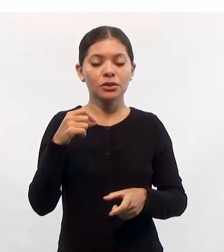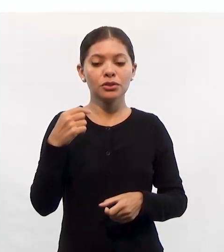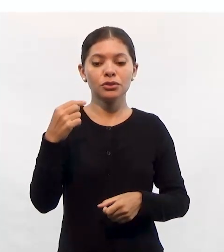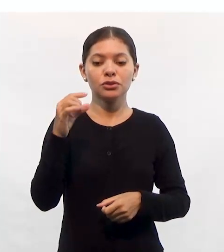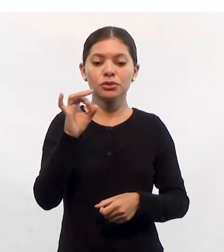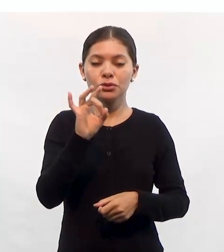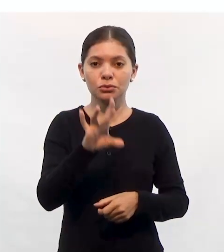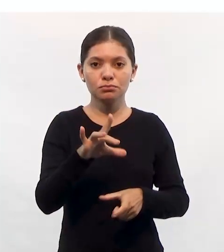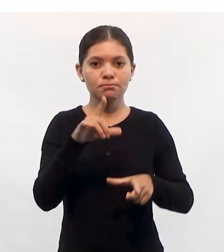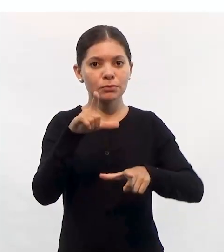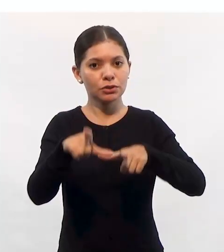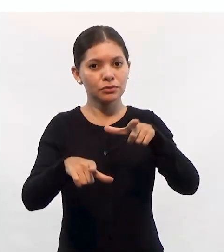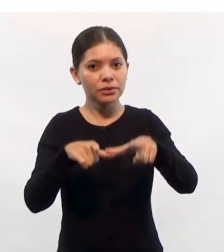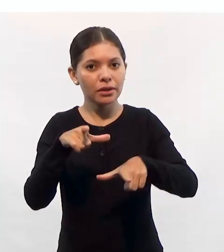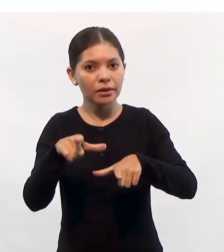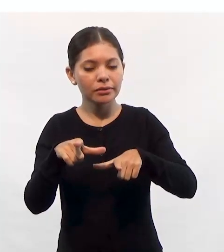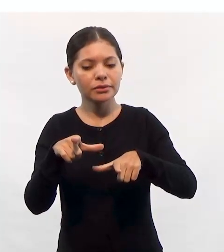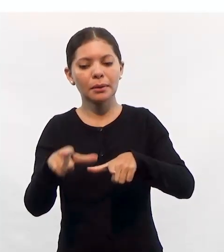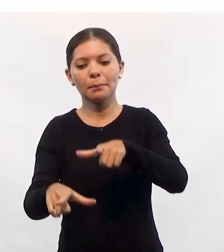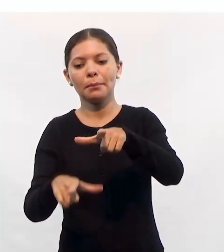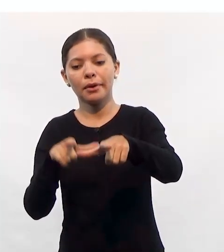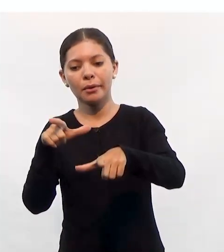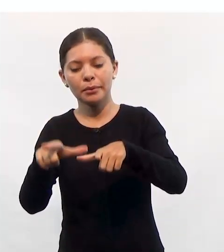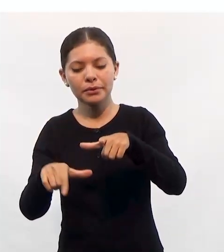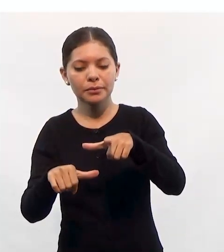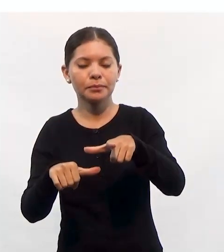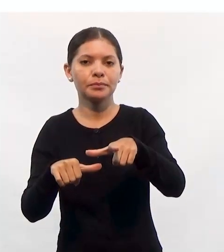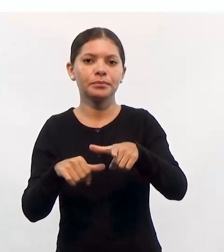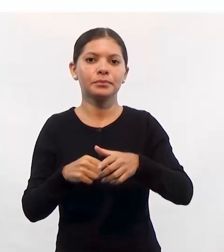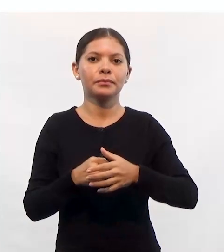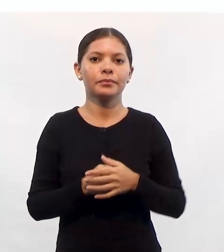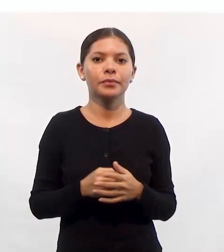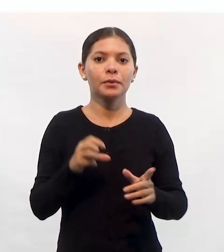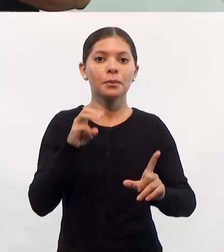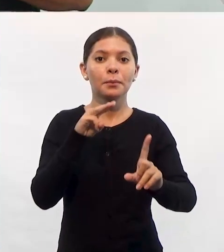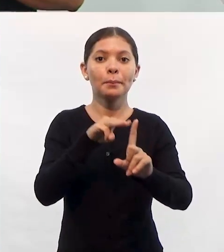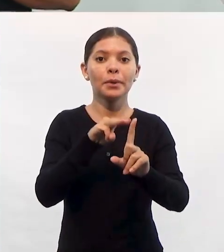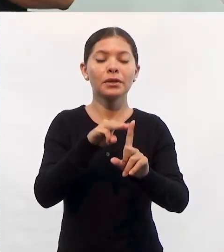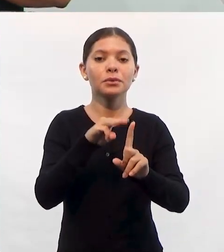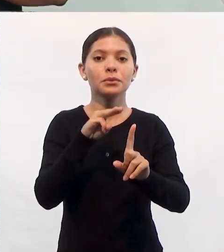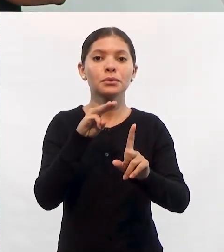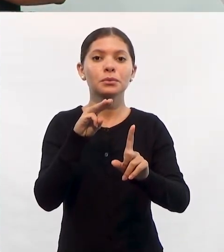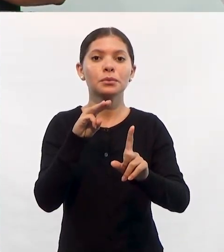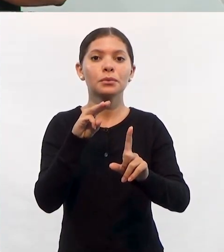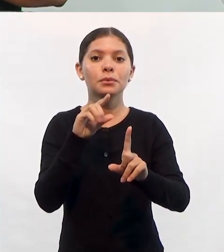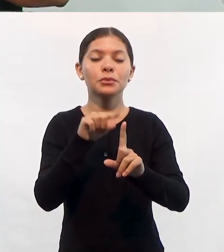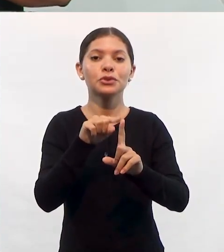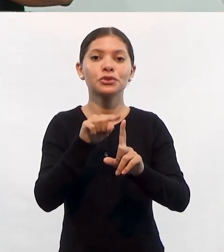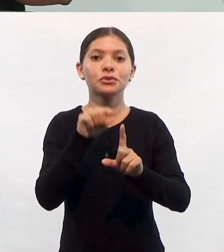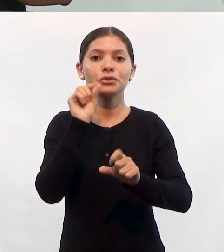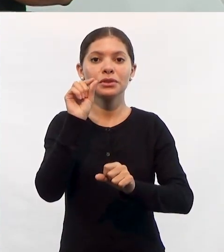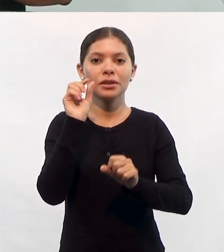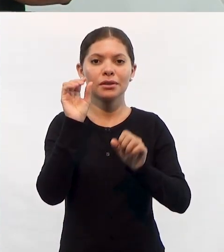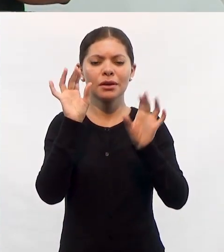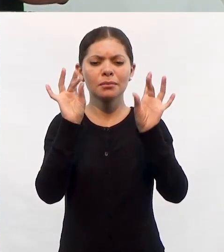ser passado de uma atividade para outra esse método ele é utilizado para determinar